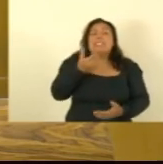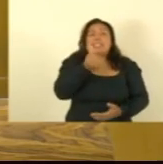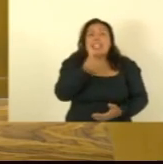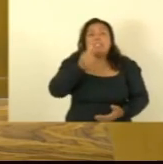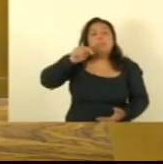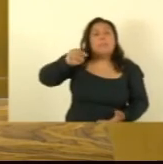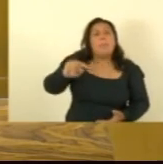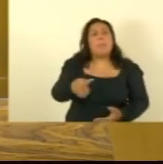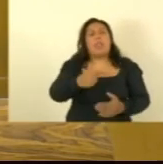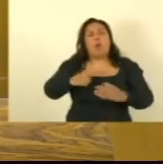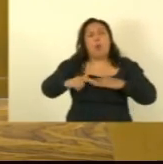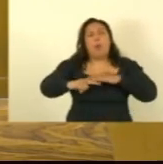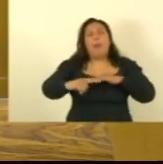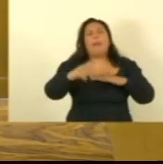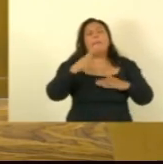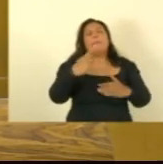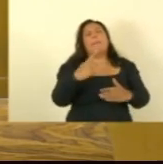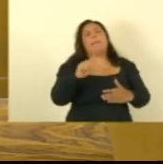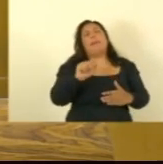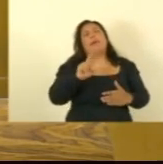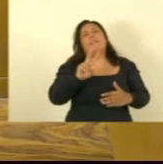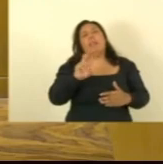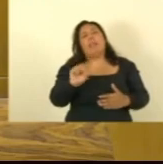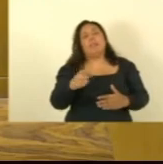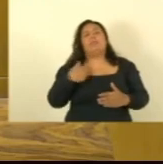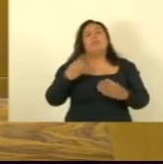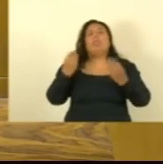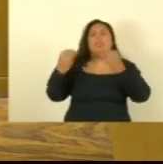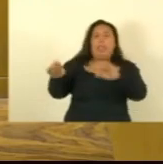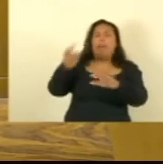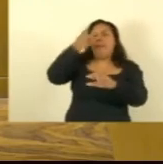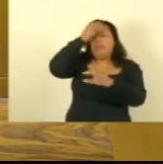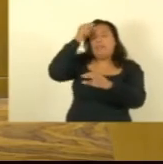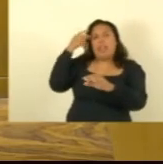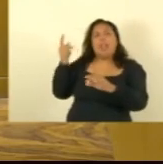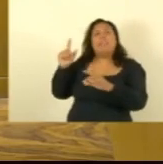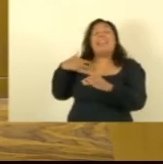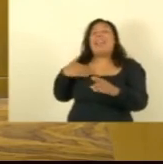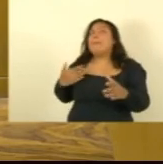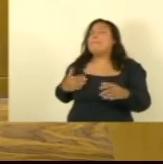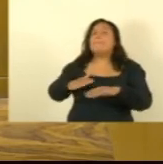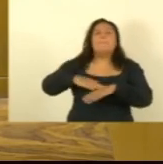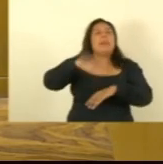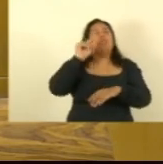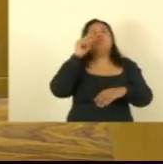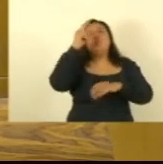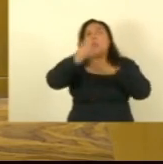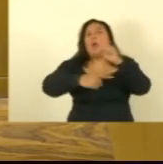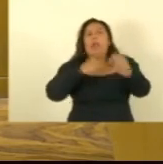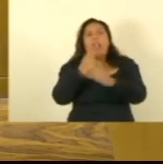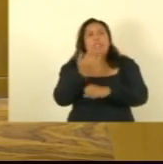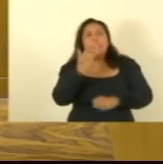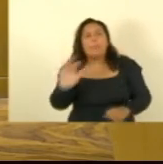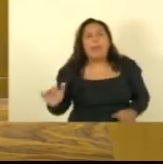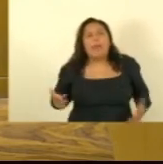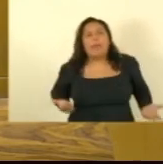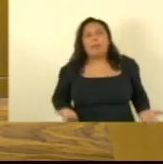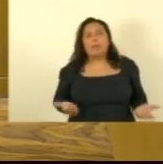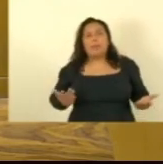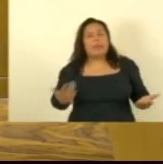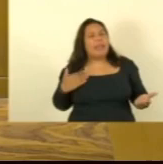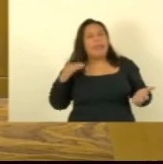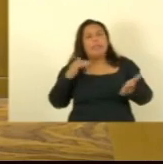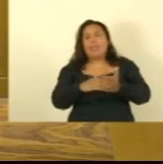metros de pavés na mão dele do prefeito e tem mais de um ano e meio que